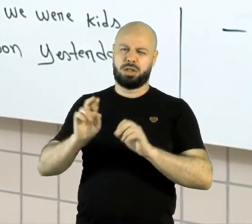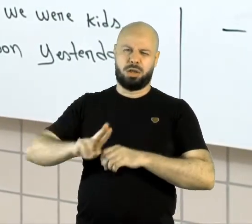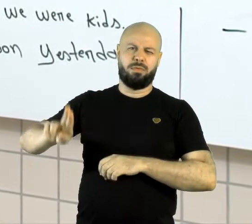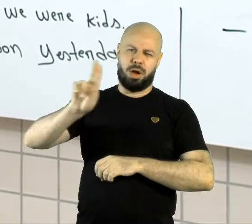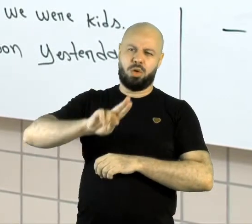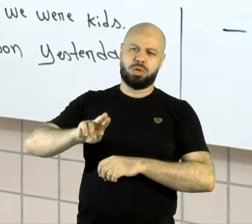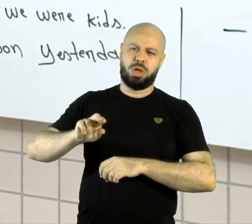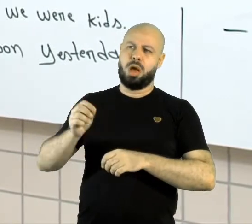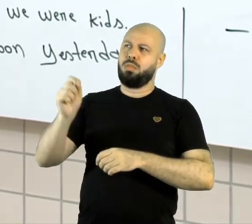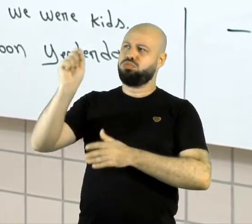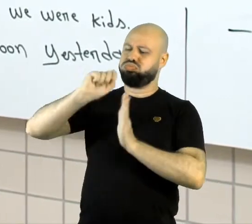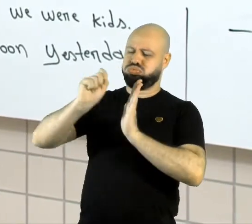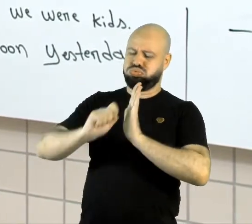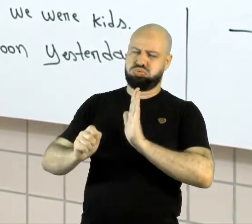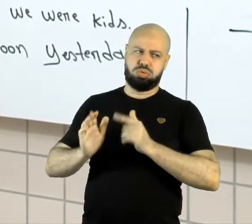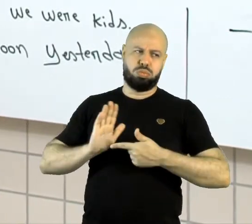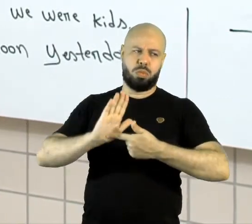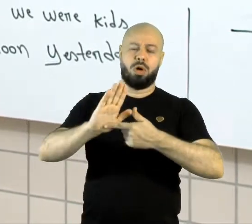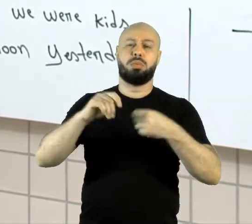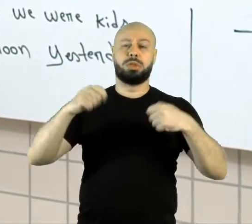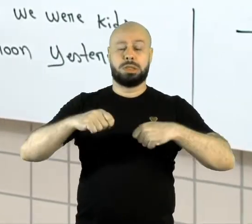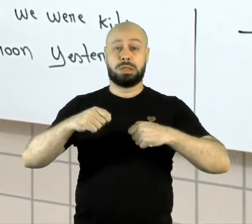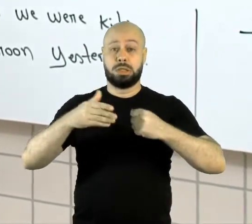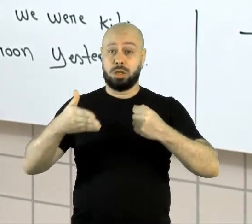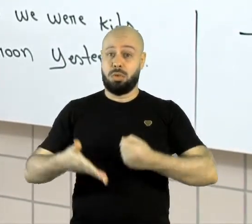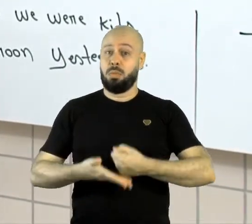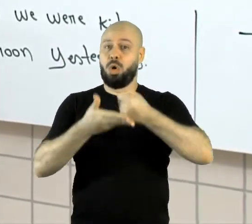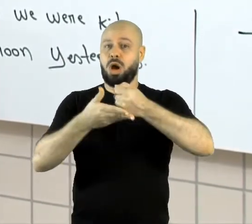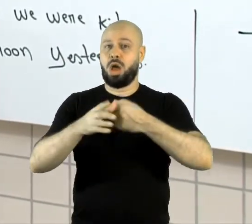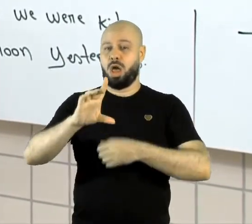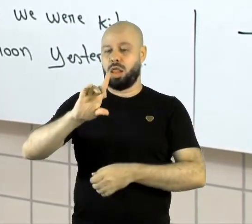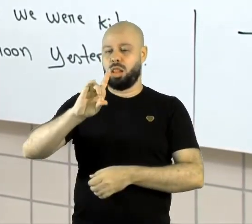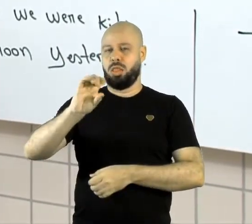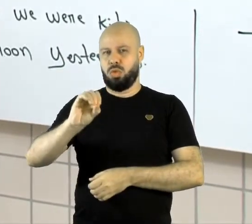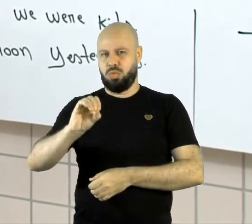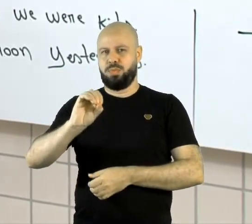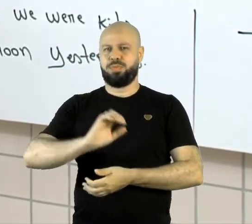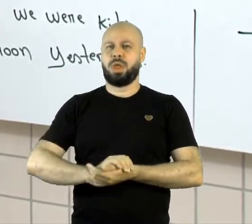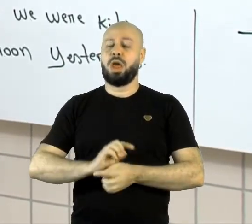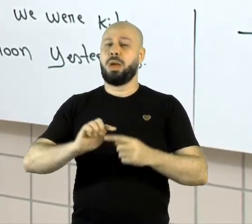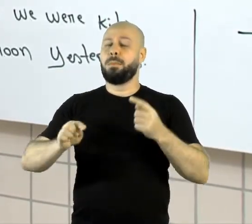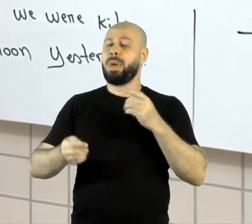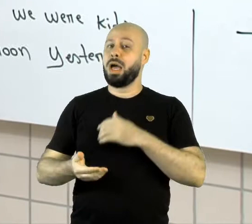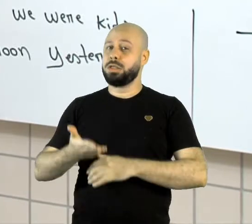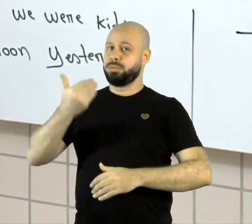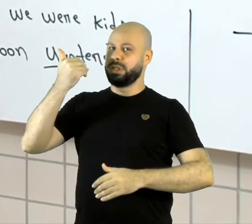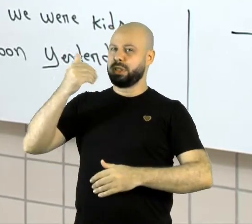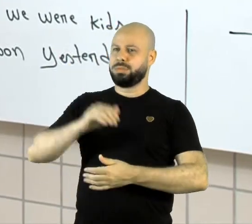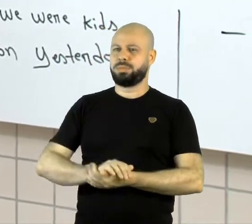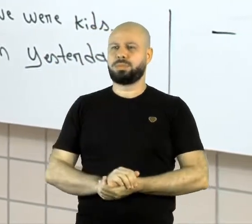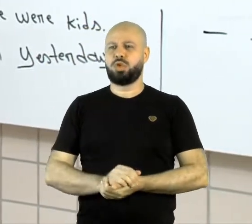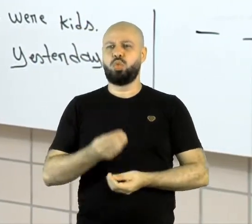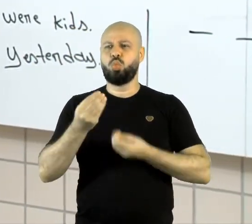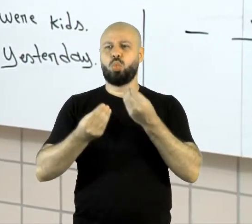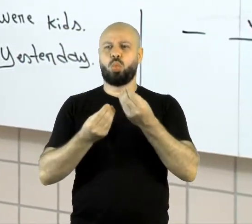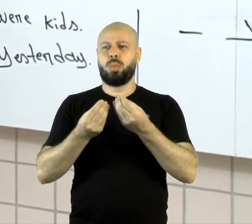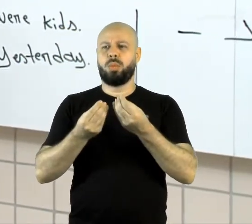do verbo auxiliar do, certo? Só que no passado. Então nós vamos